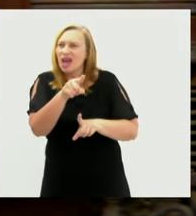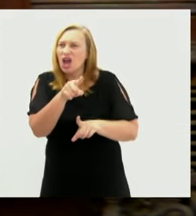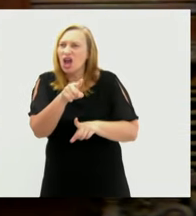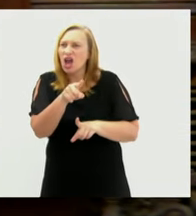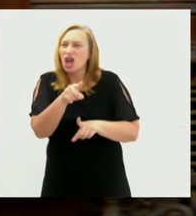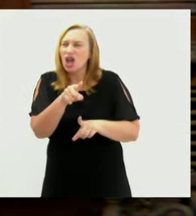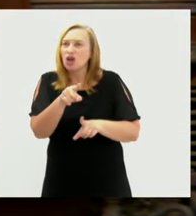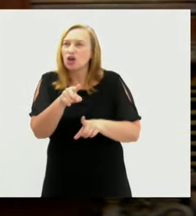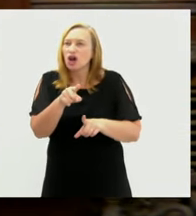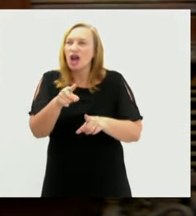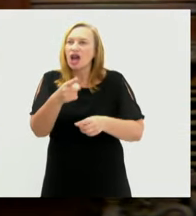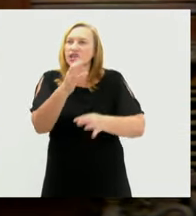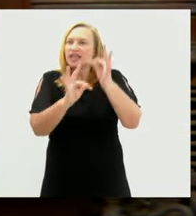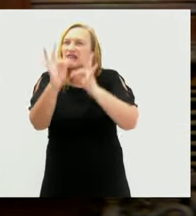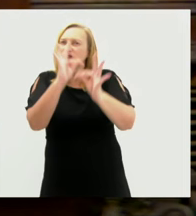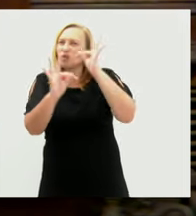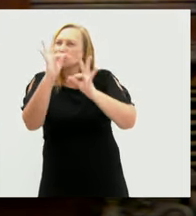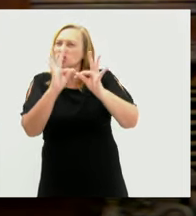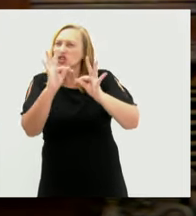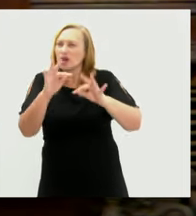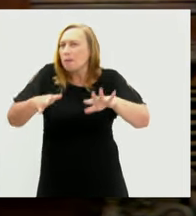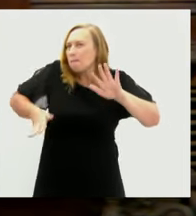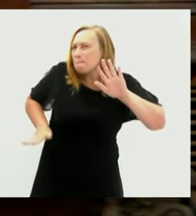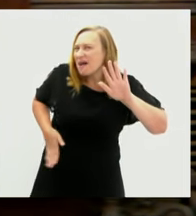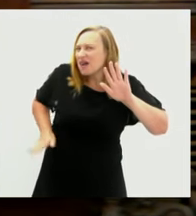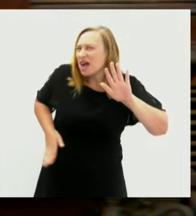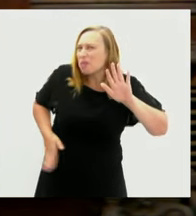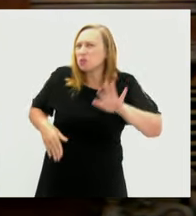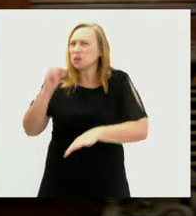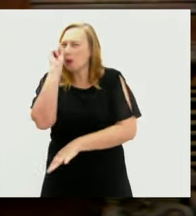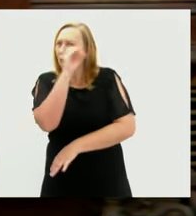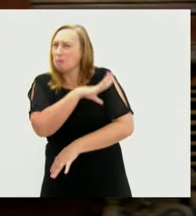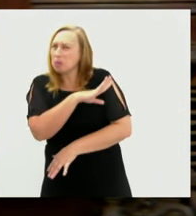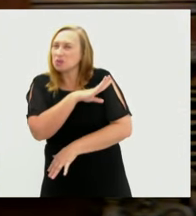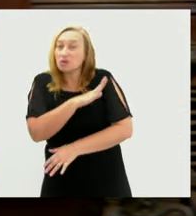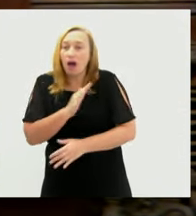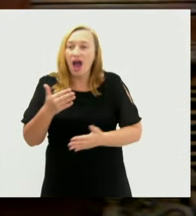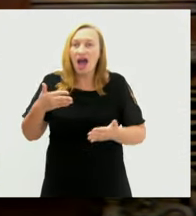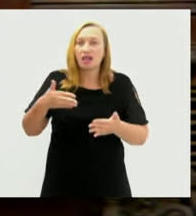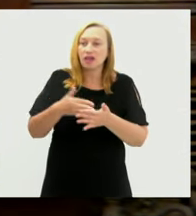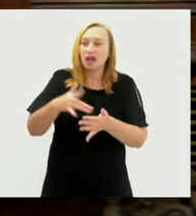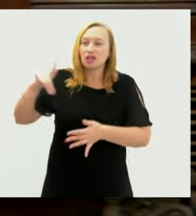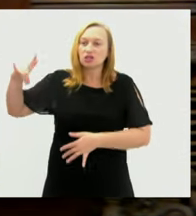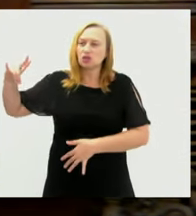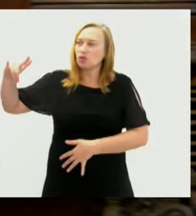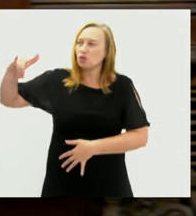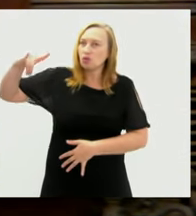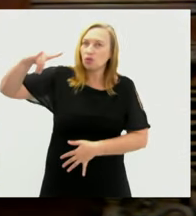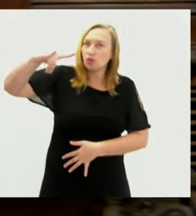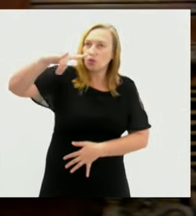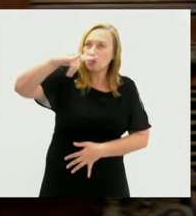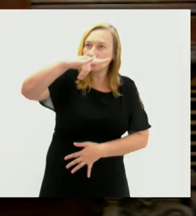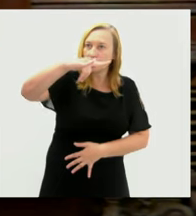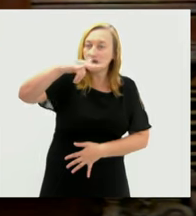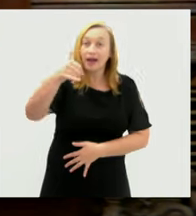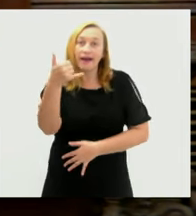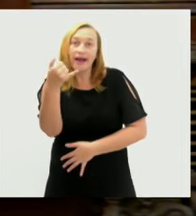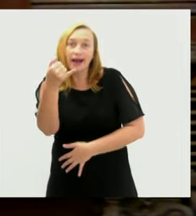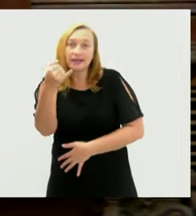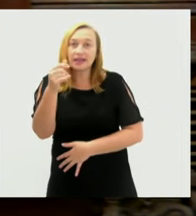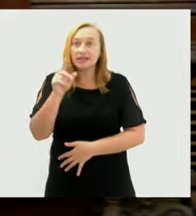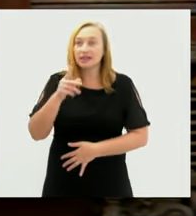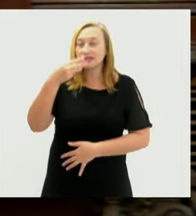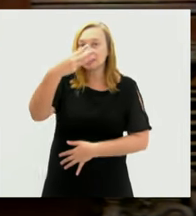porra. E quem garante que ia para a escola, né, deputado? É surreal. Até drone. Drone. Caneta 3D. Monitor